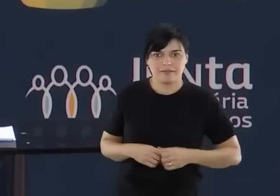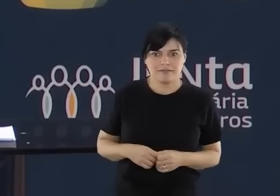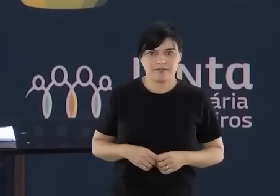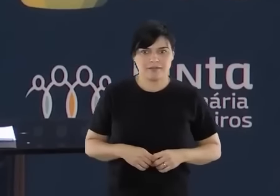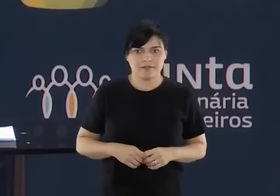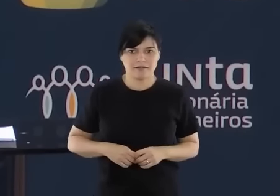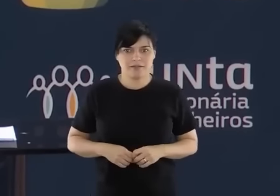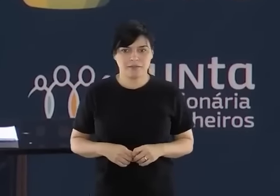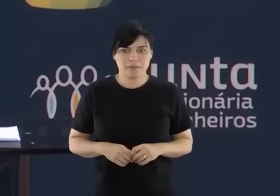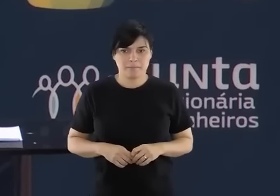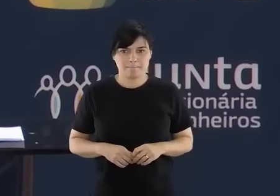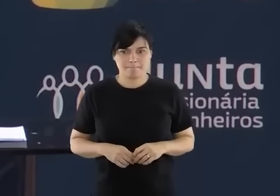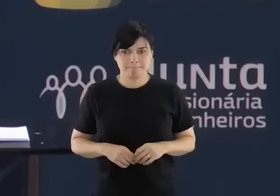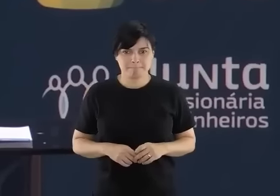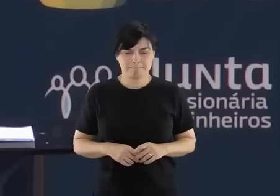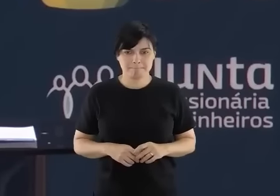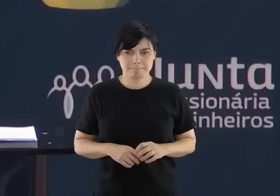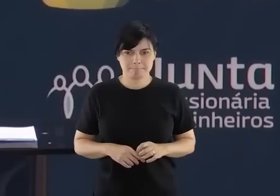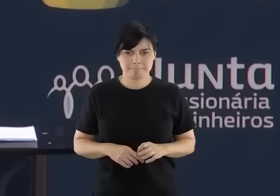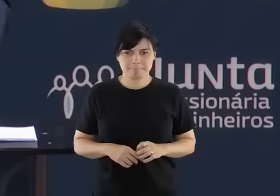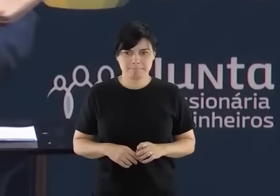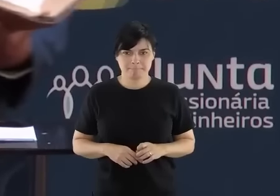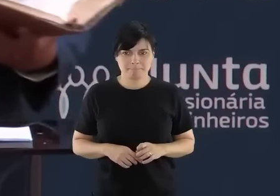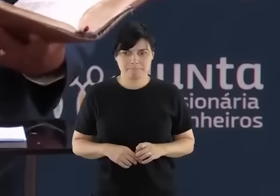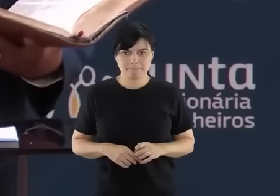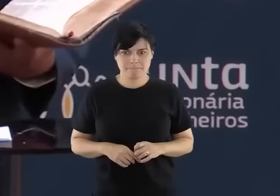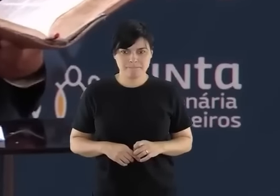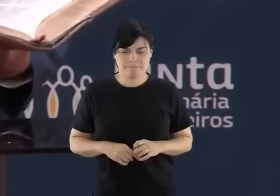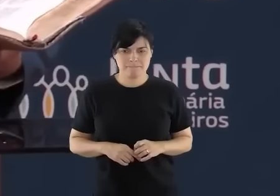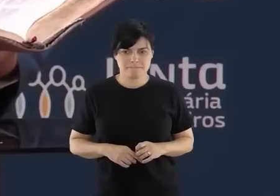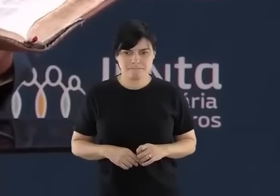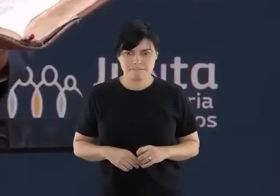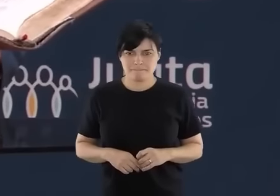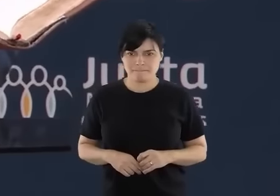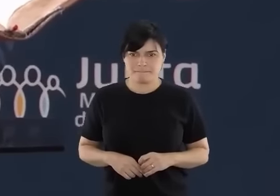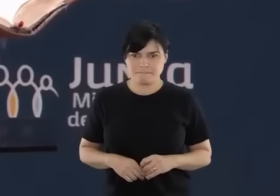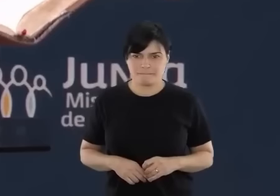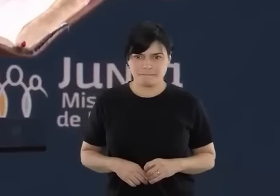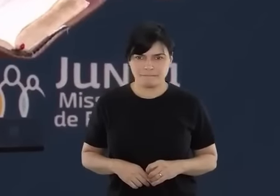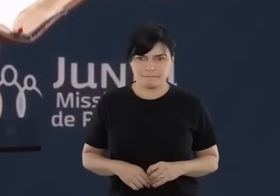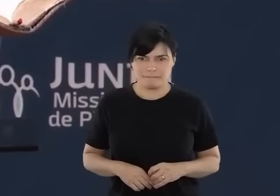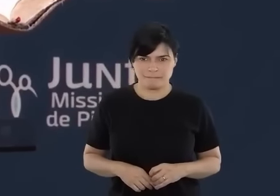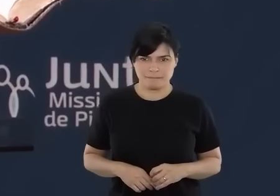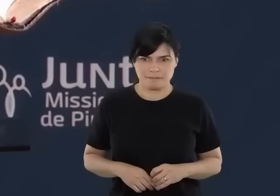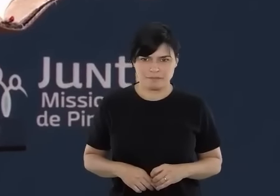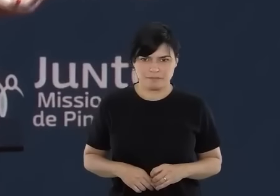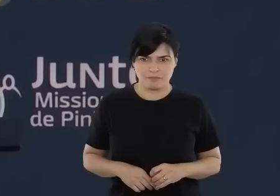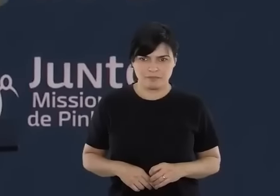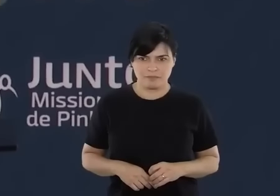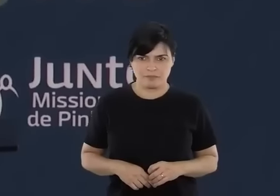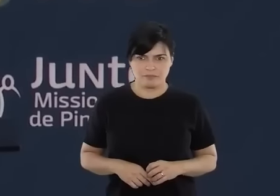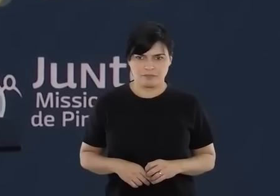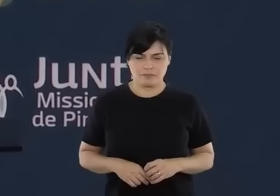chamado dualismo para os gregos a matéria que você vê e tange era essencialmente Má